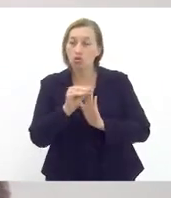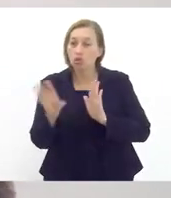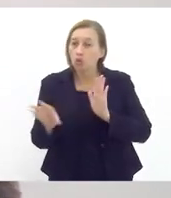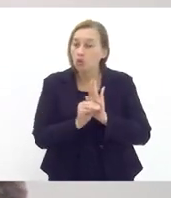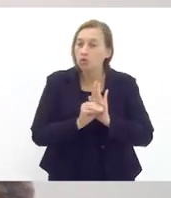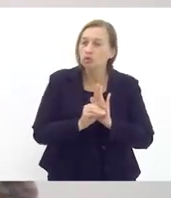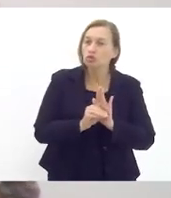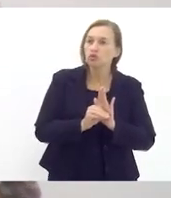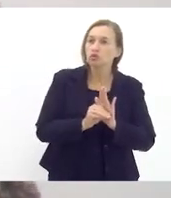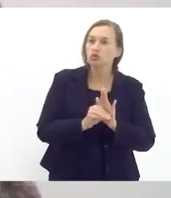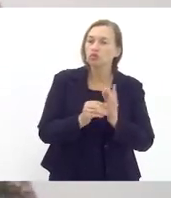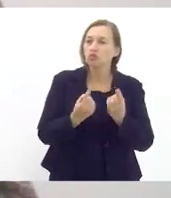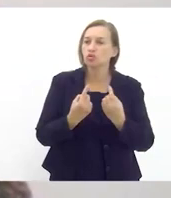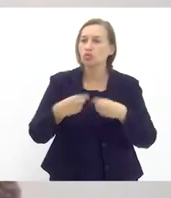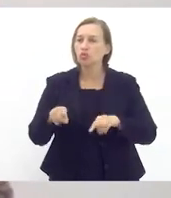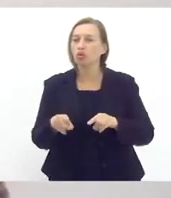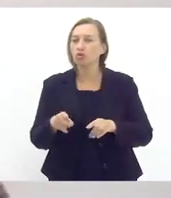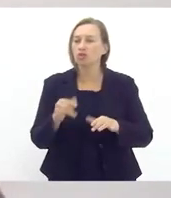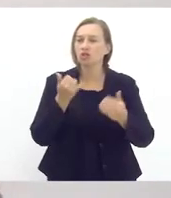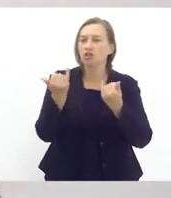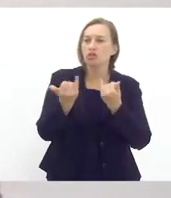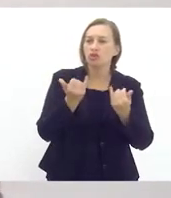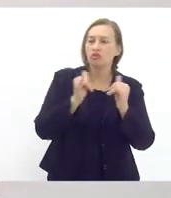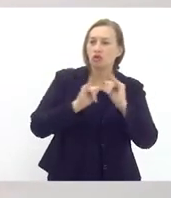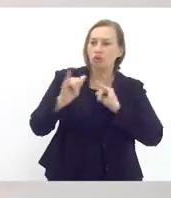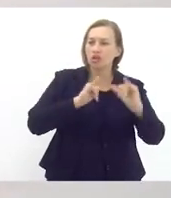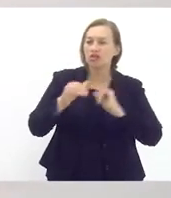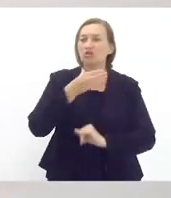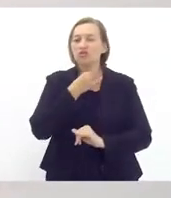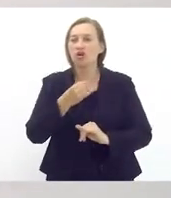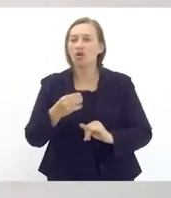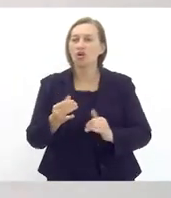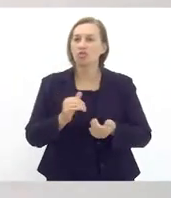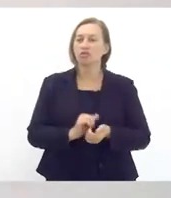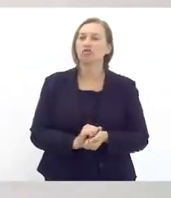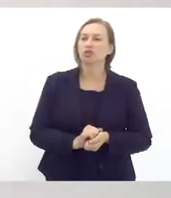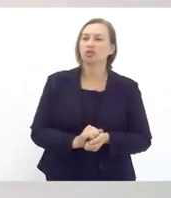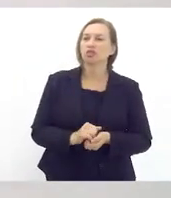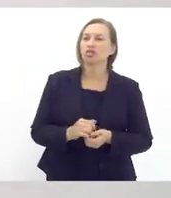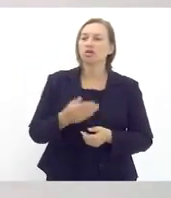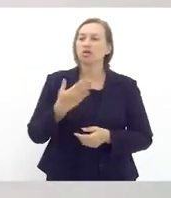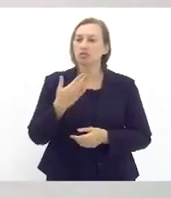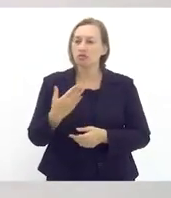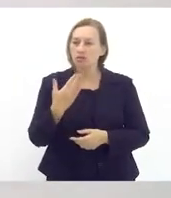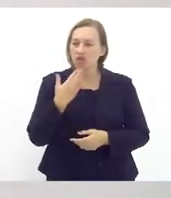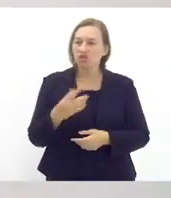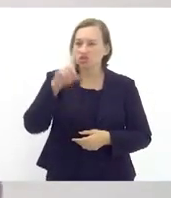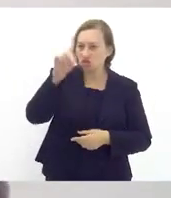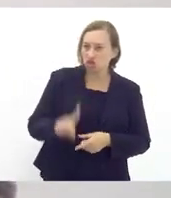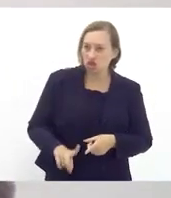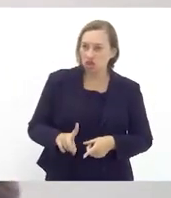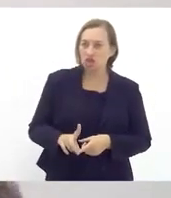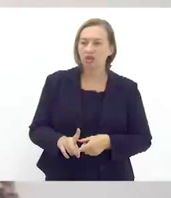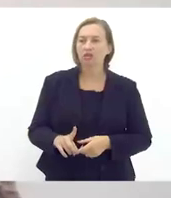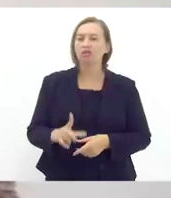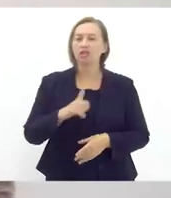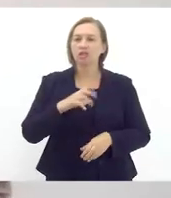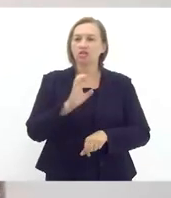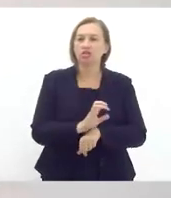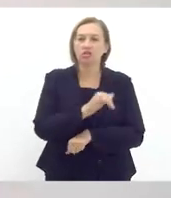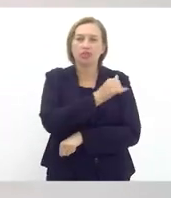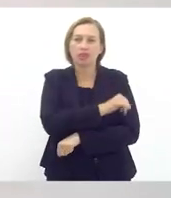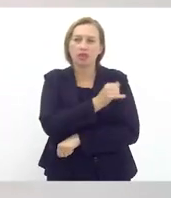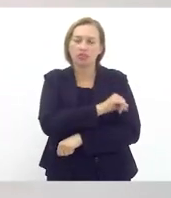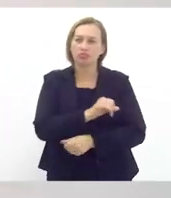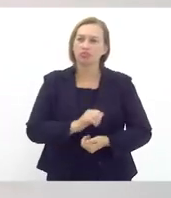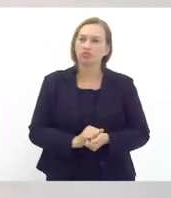combatendo fake News informando a população e reivindicando direitos vão ter aqui no estado do Rio de Janeiro